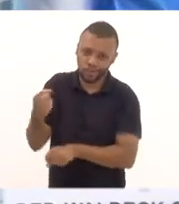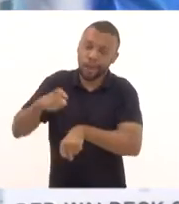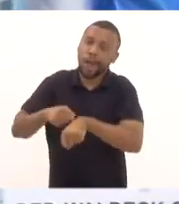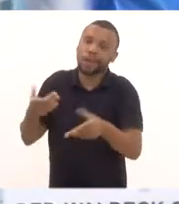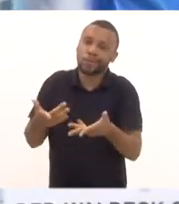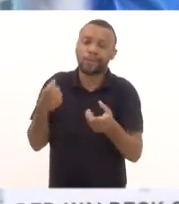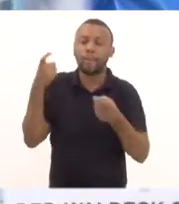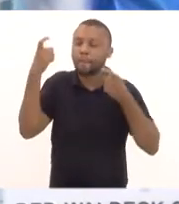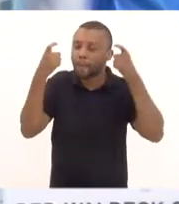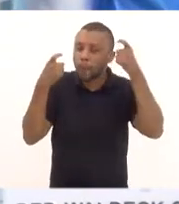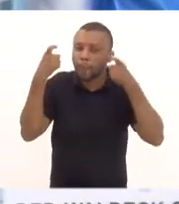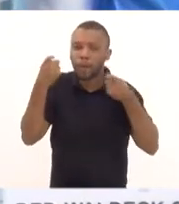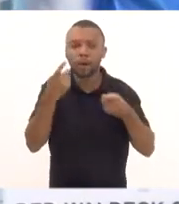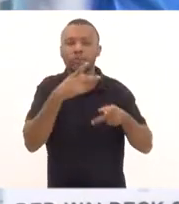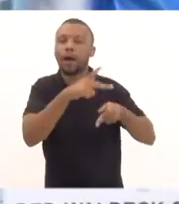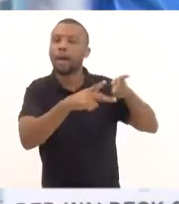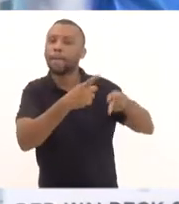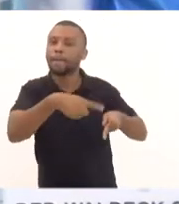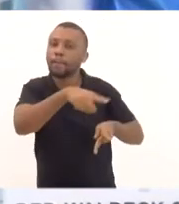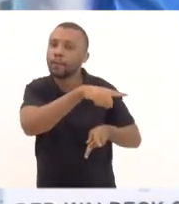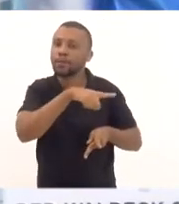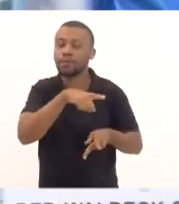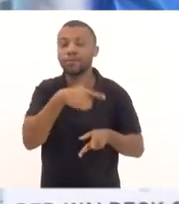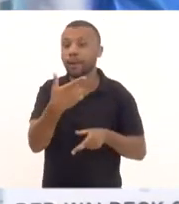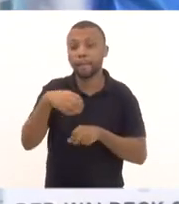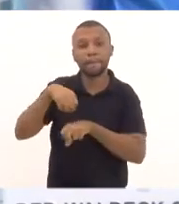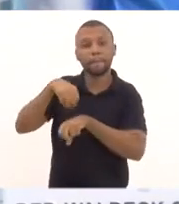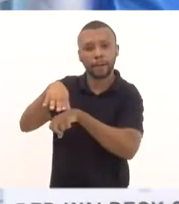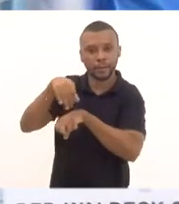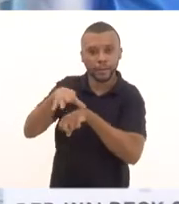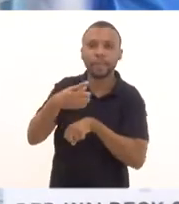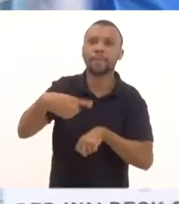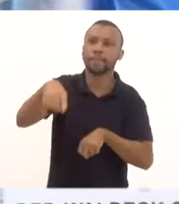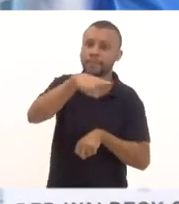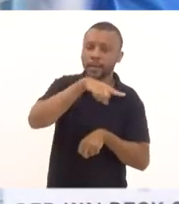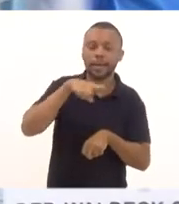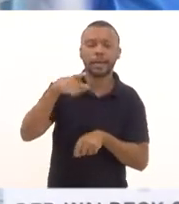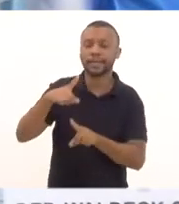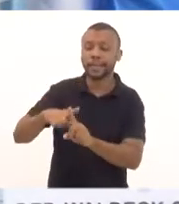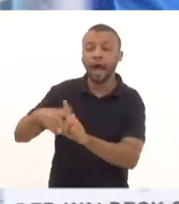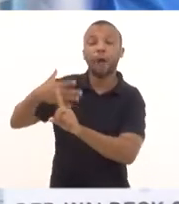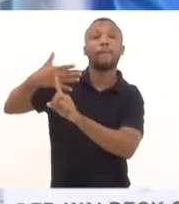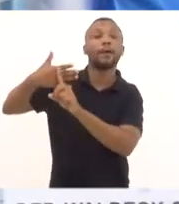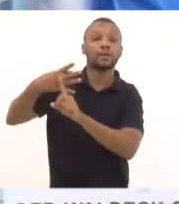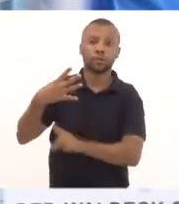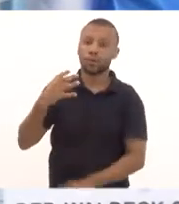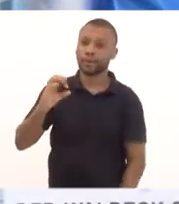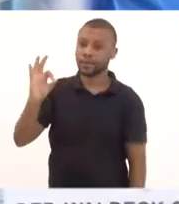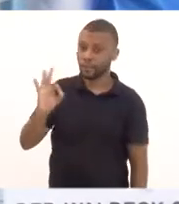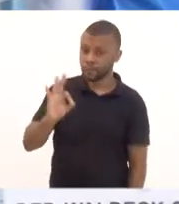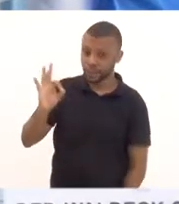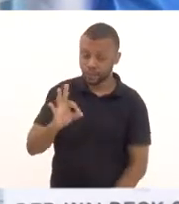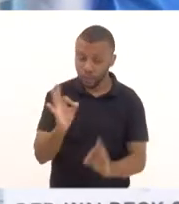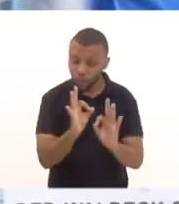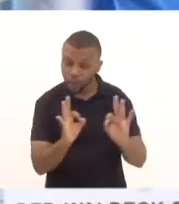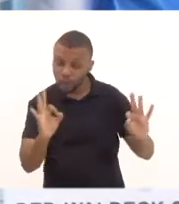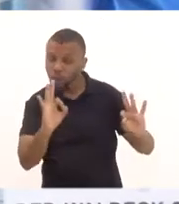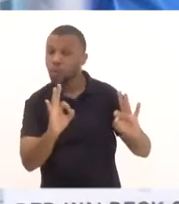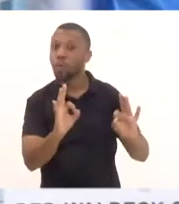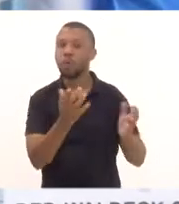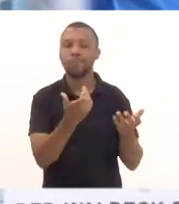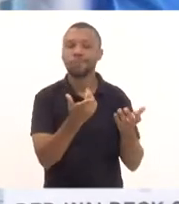me preocupando muito a população queria passar isso para os novos deputados visitam aumento dos quarenta por cento nenhum trabalhador treinamento para ir para o centro